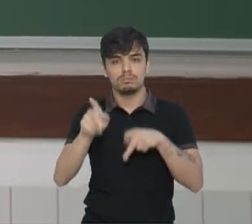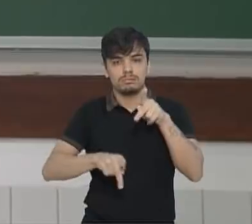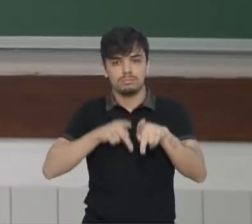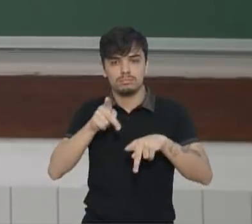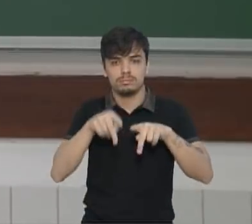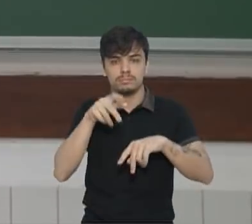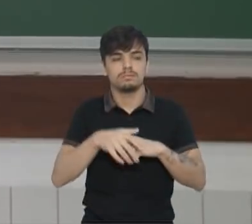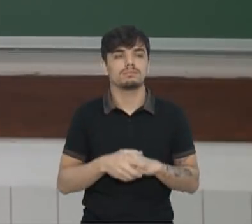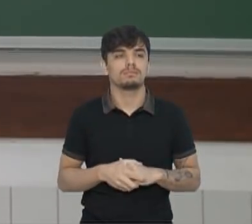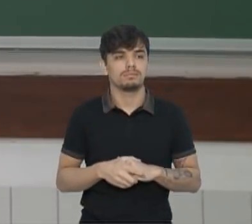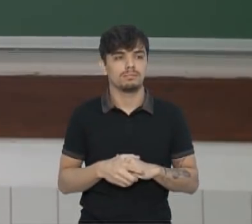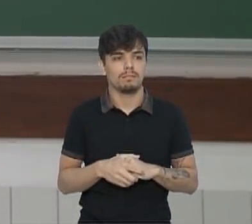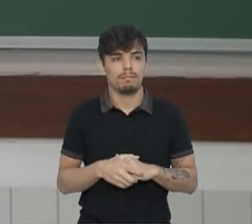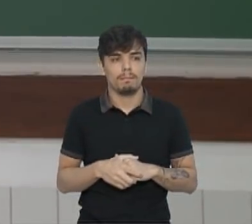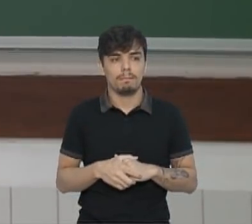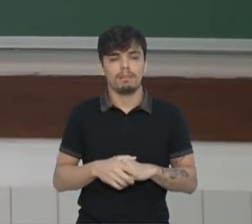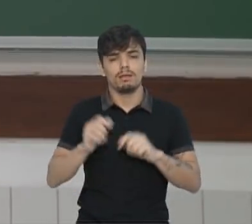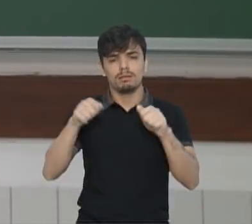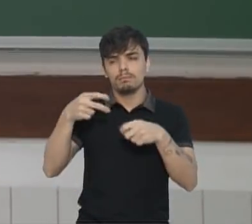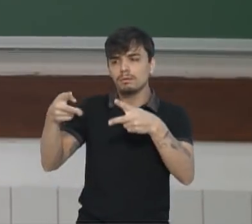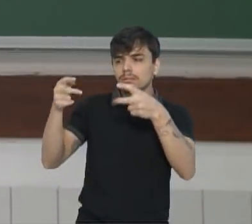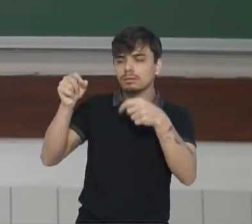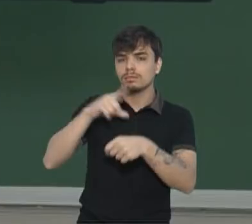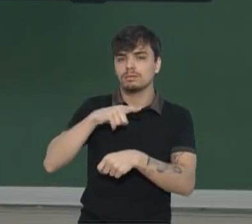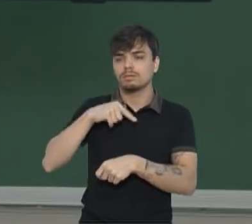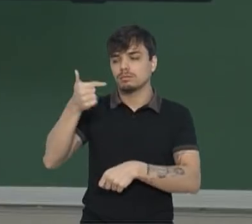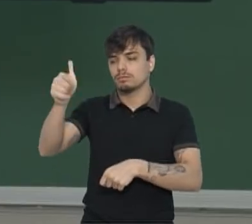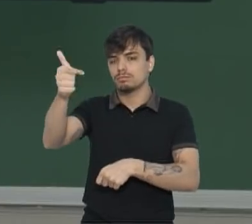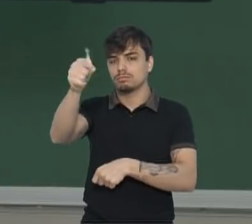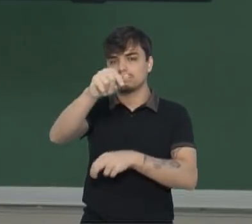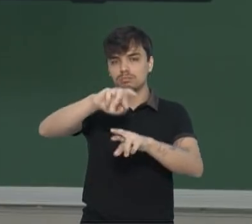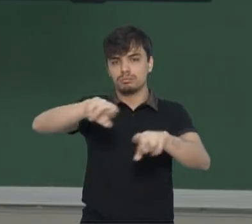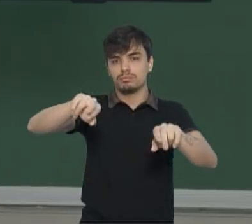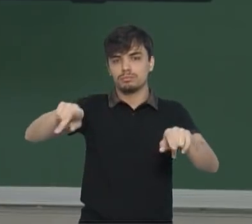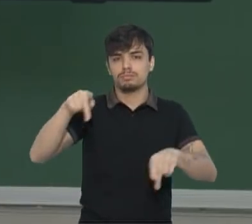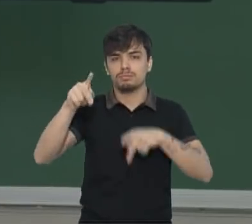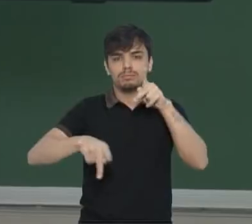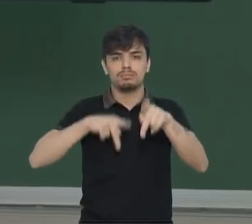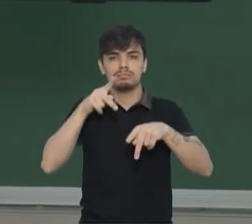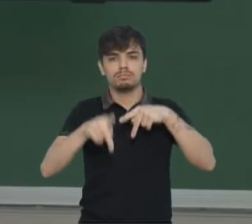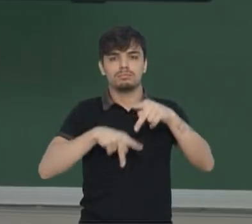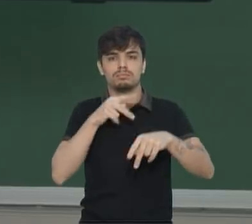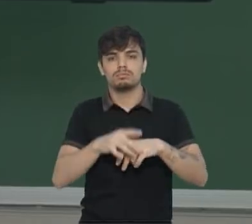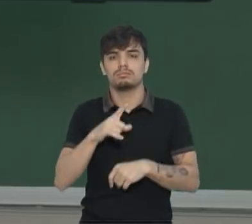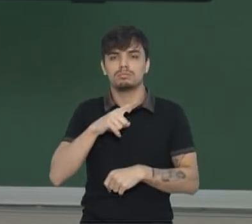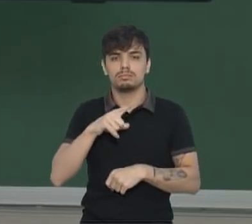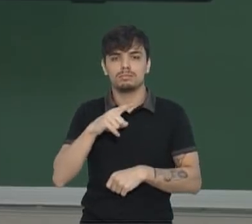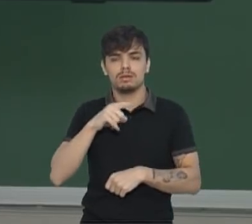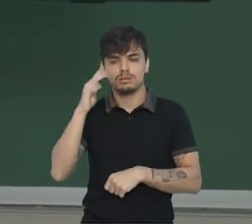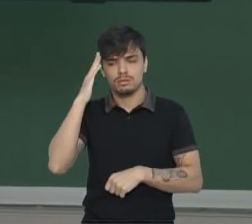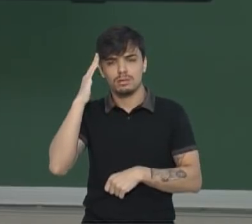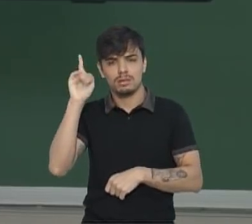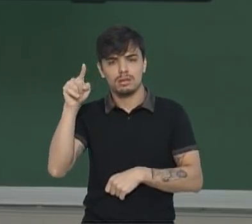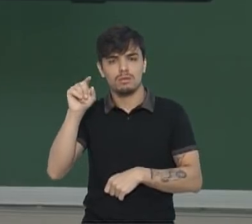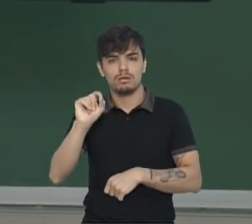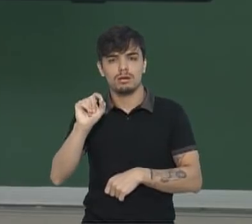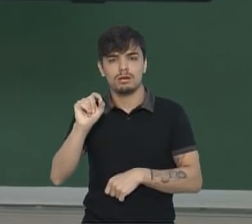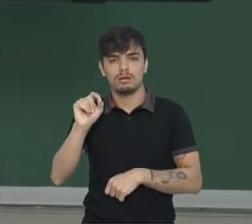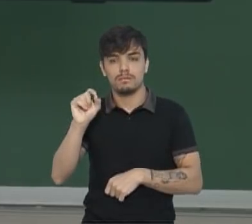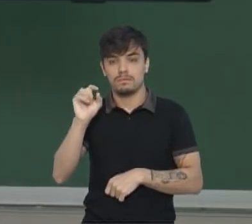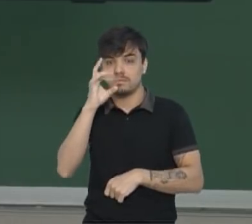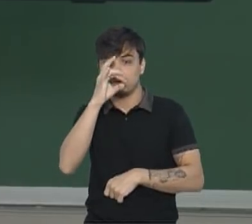E aqui a gente pode ver outras populações também, né? Aqui a gente tem os sálios, que são francos, aqui todos os verdinhos são francos,